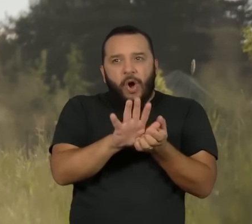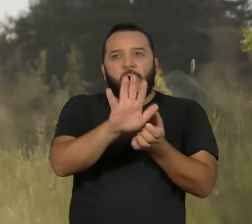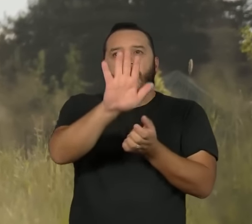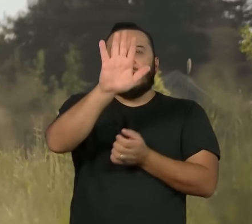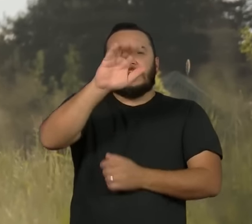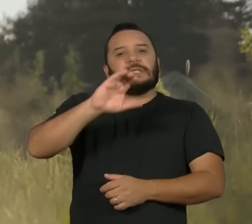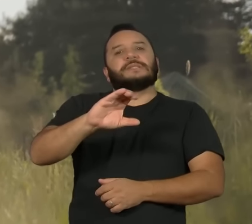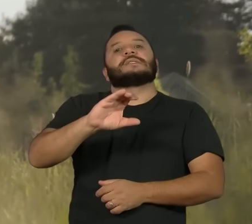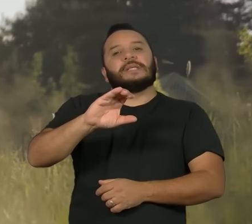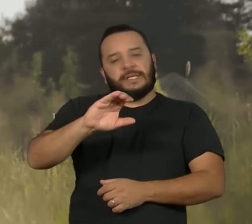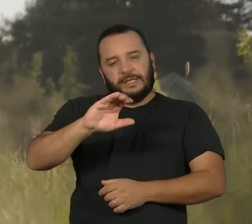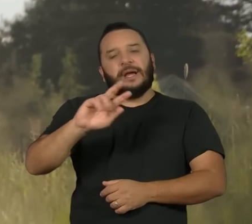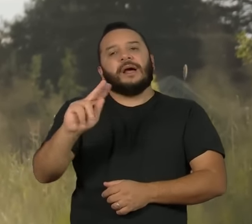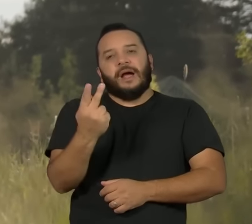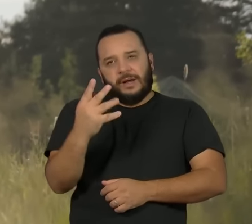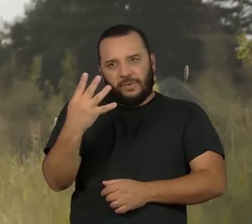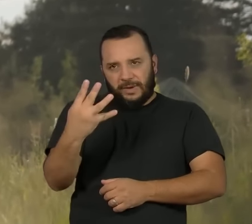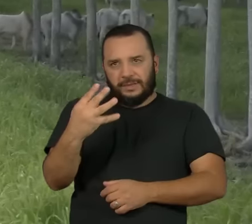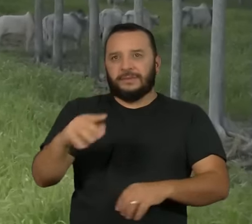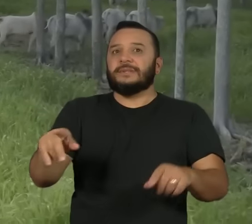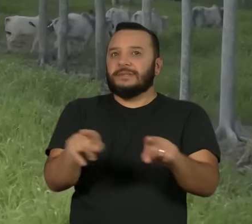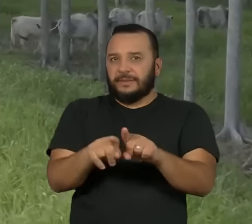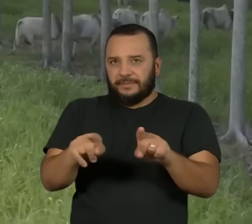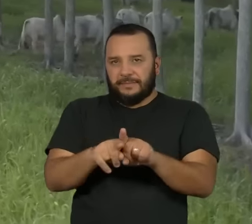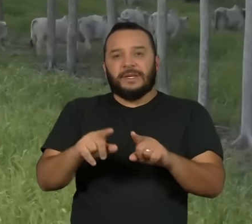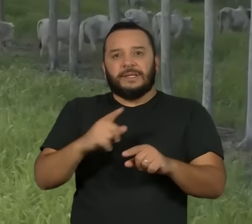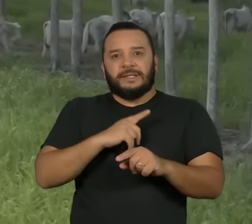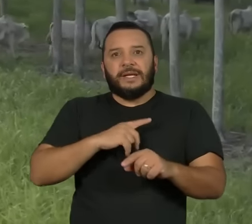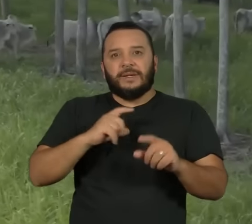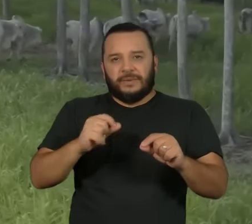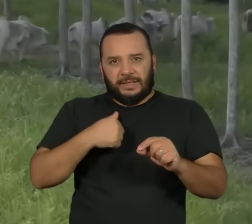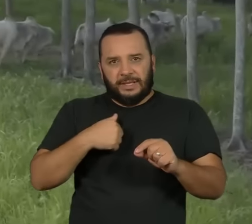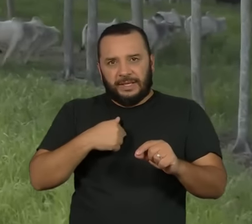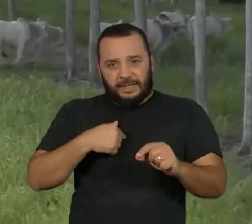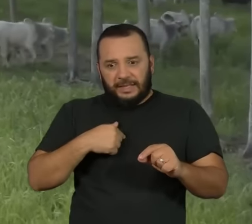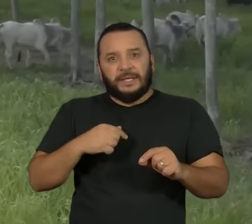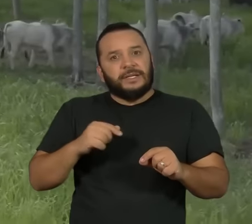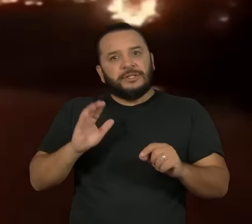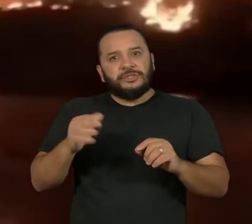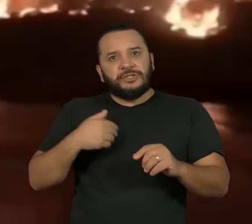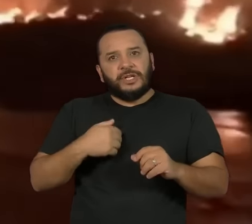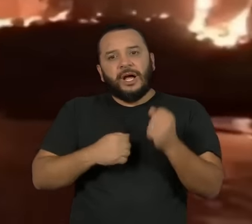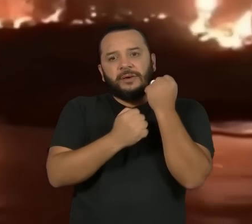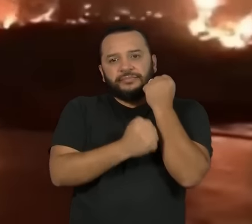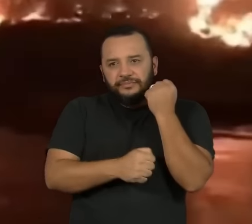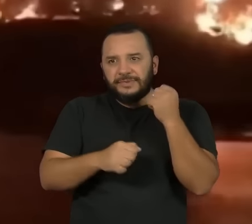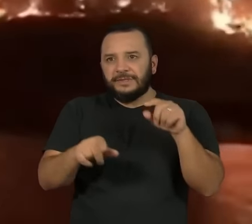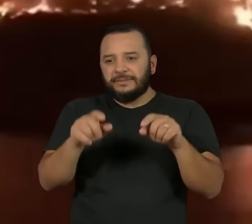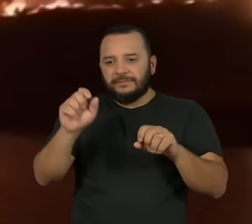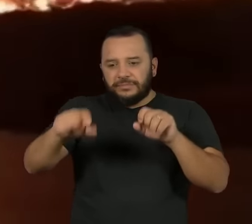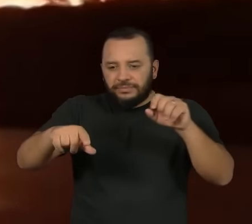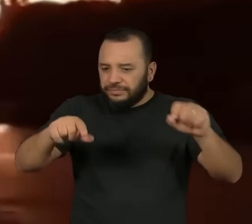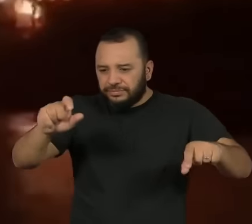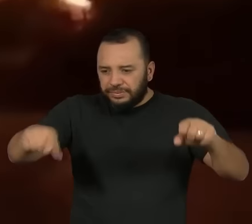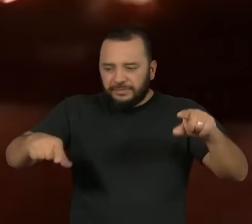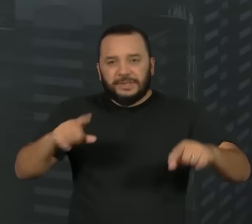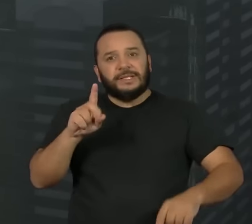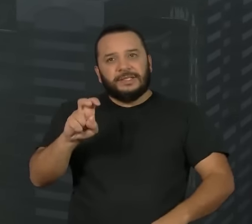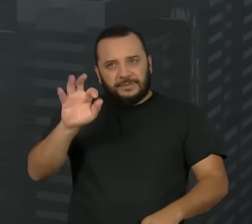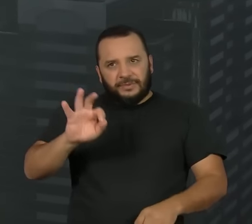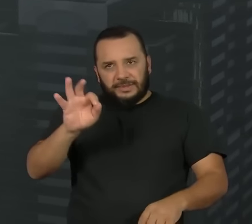metano. O segundo setor mais poluente é dos resíduos sólidos, com 15%. As queimadas, produção de energia